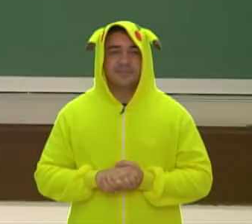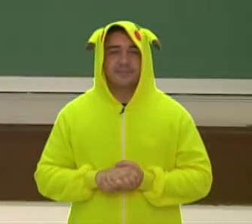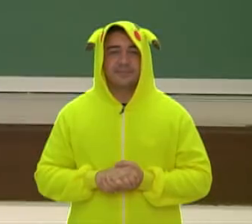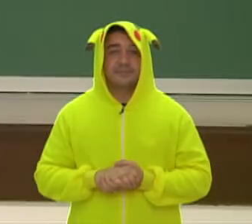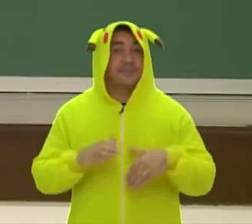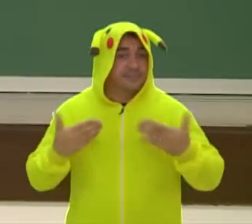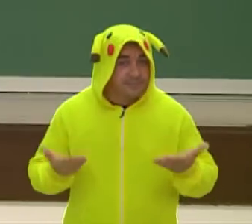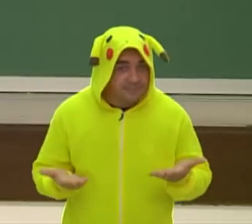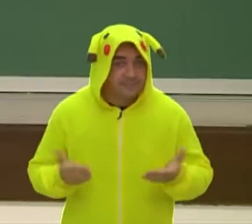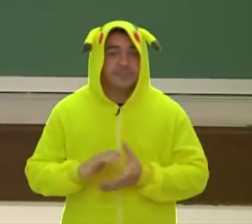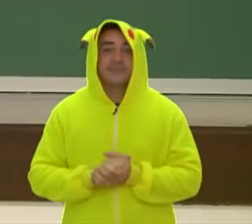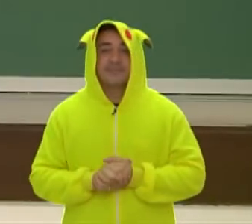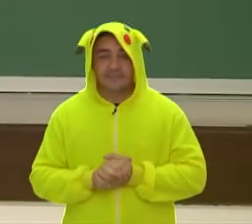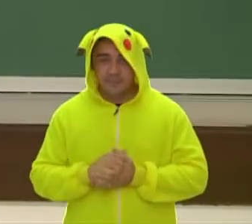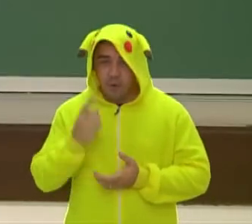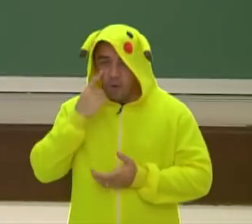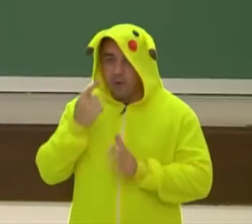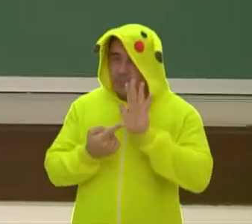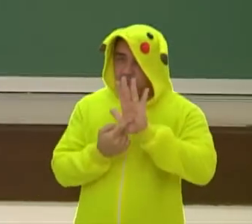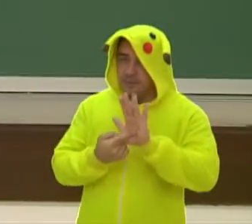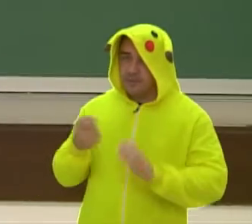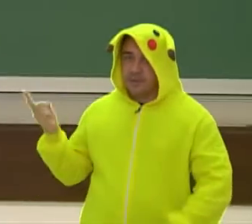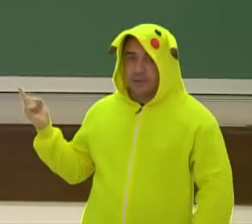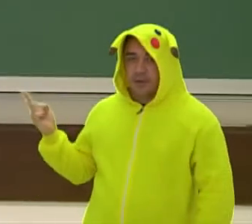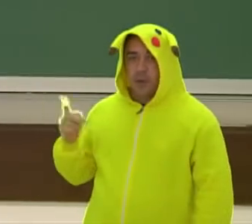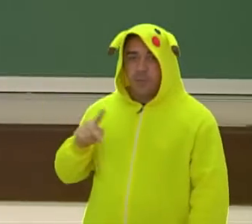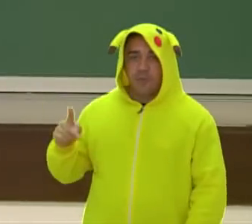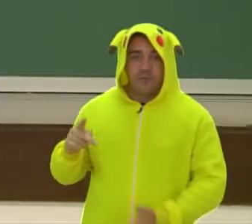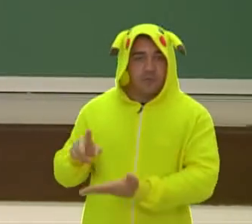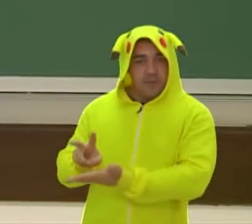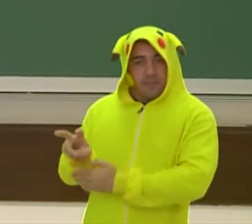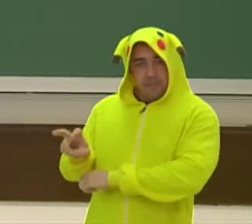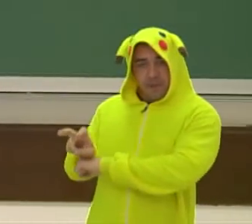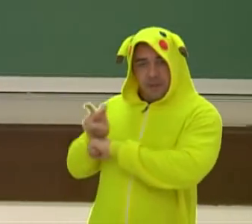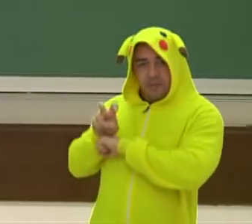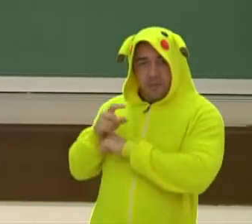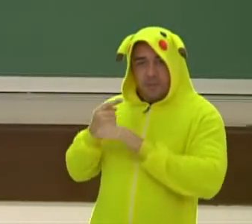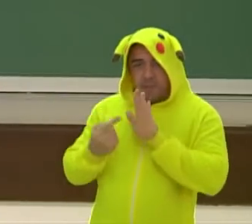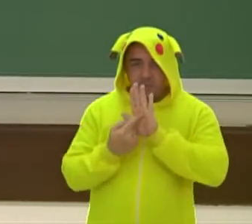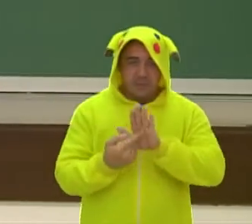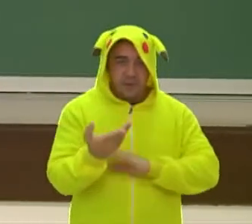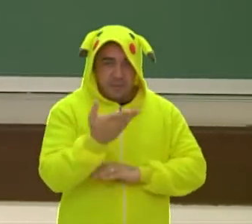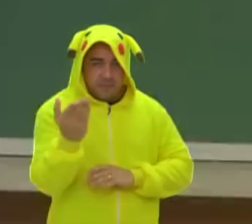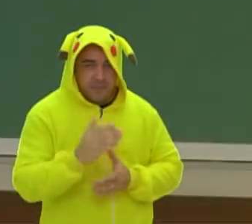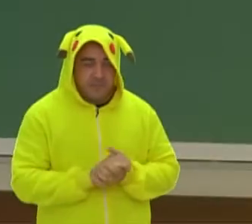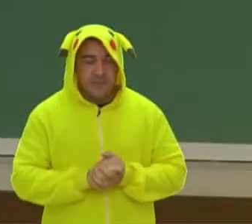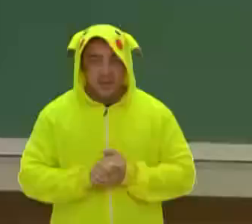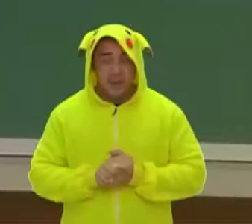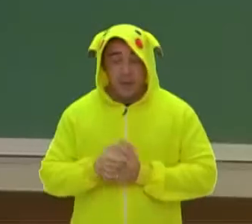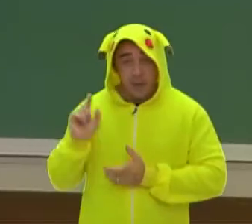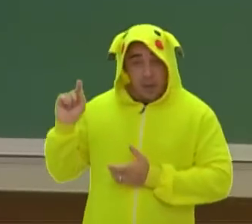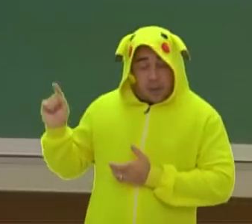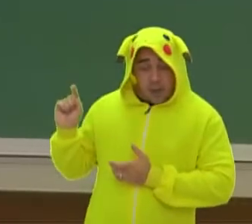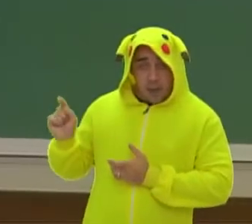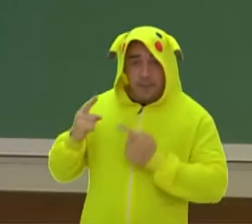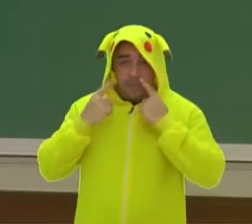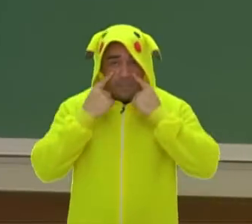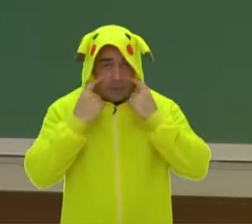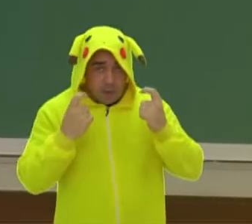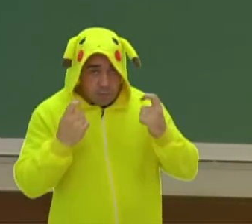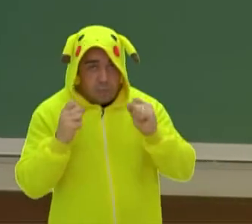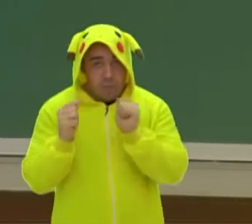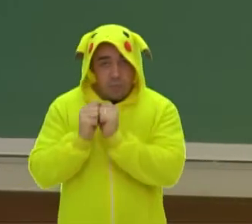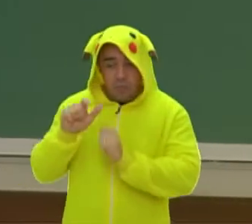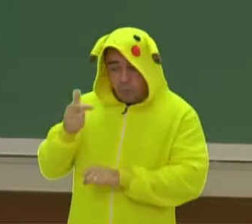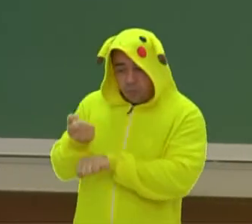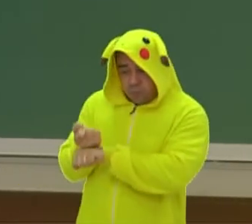E aí, gente? Ó, até trouxe aqui, o professor Jorge me emprestou os bonequinhos dele, tá aqui pra gente falar junto. Então tá dizendo que o Pikachu cruzou